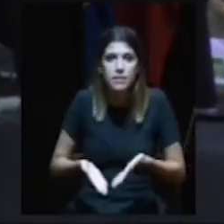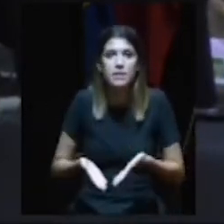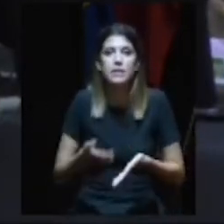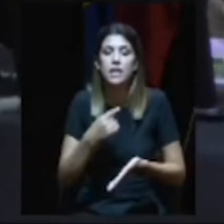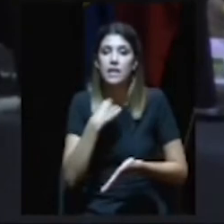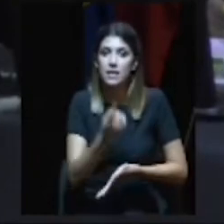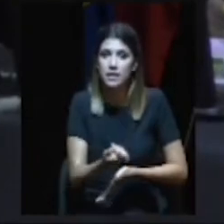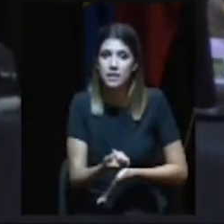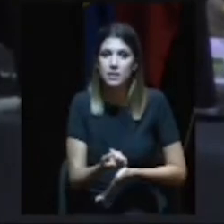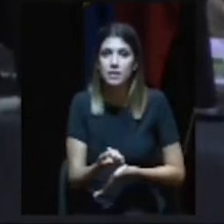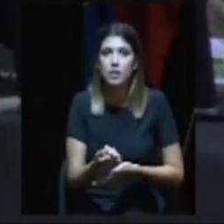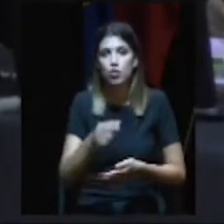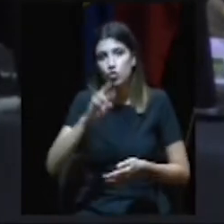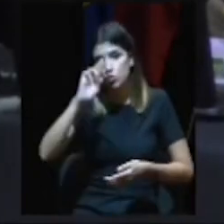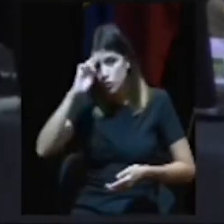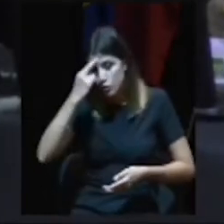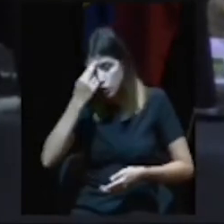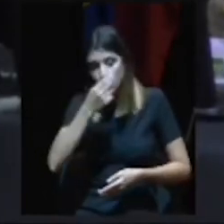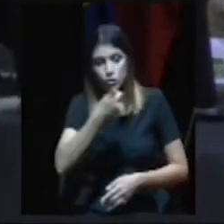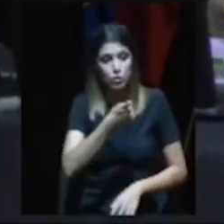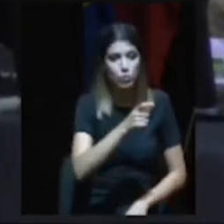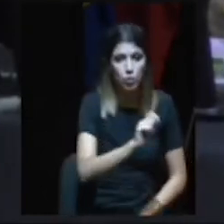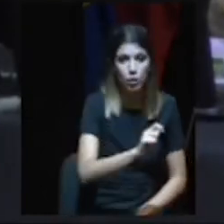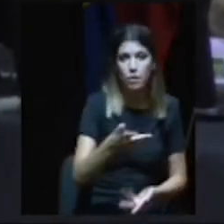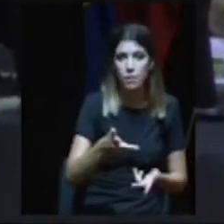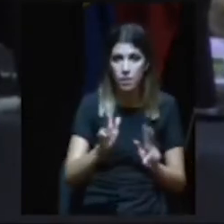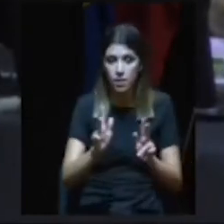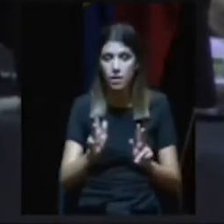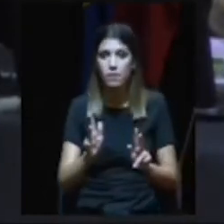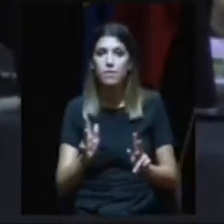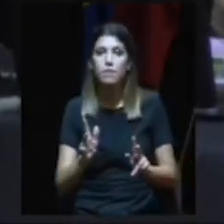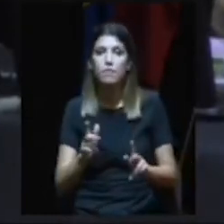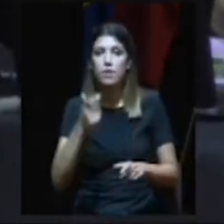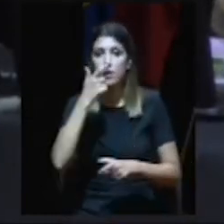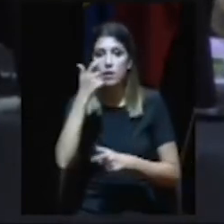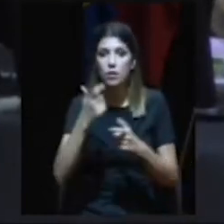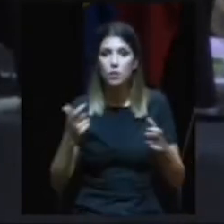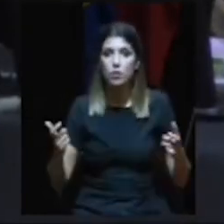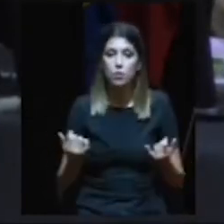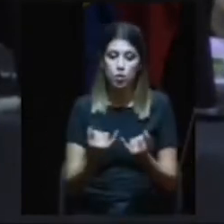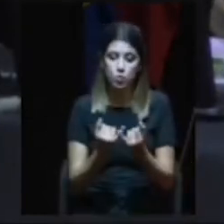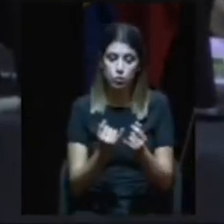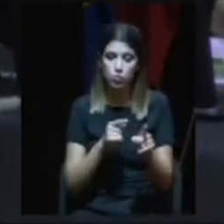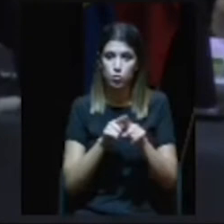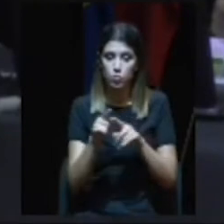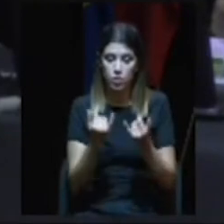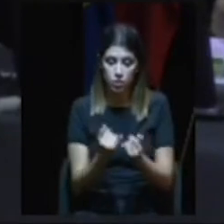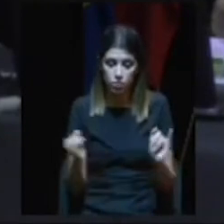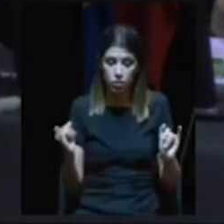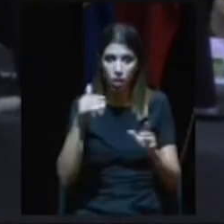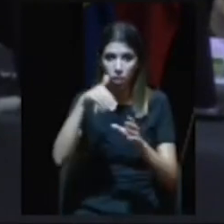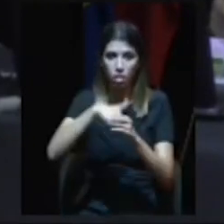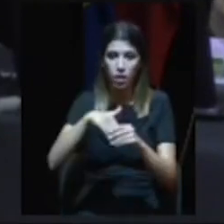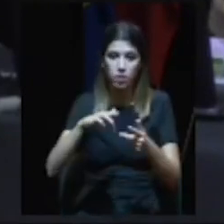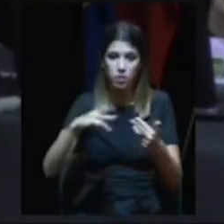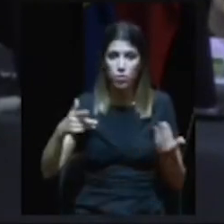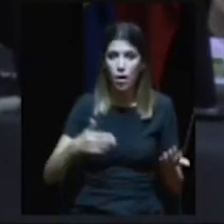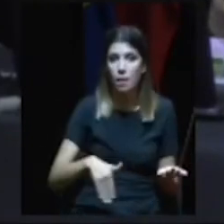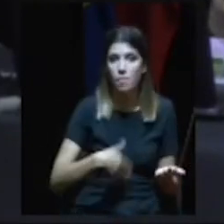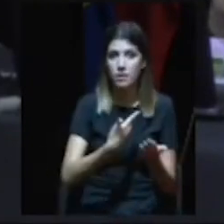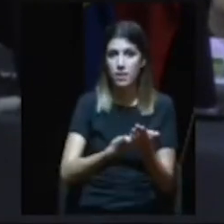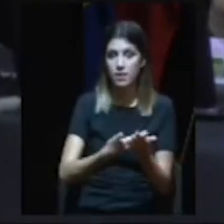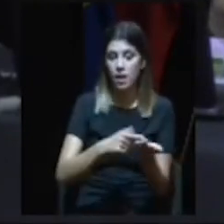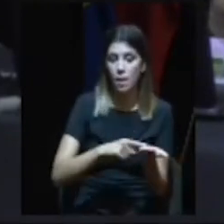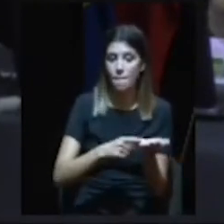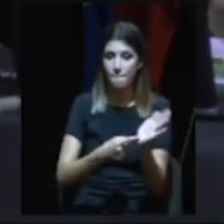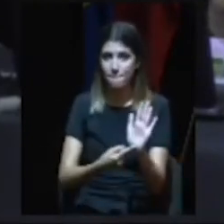é preciso também dizê-lo, o esforço do Bloco de Esquerda, do Livre e dos Cidadãos por Lisboa, que na Câmara Municipal de Lisboa apresentaram uma